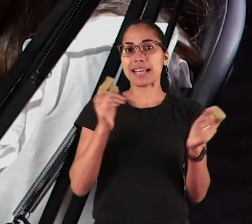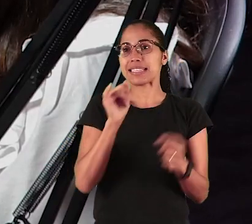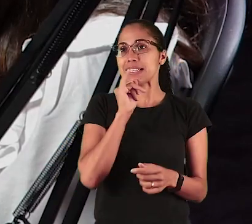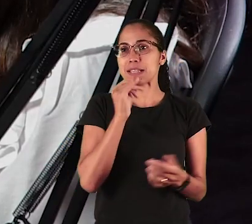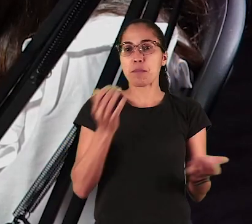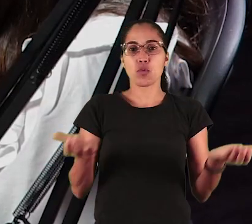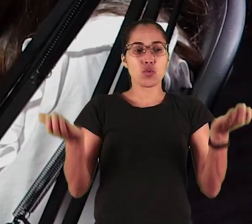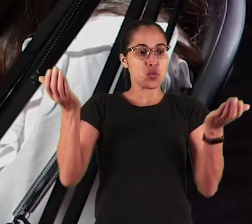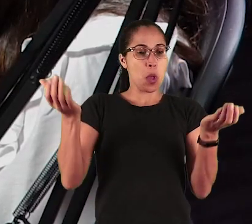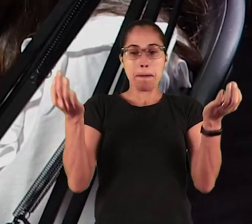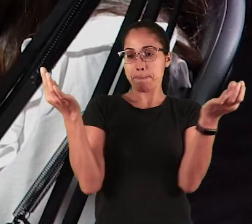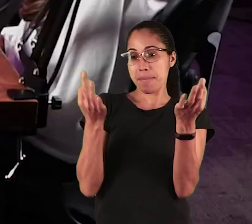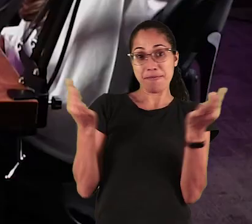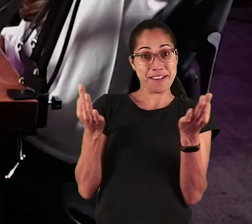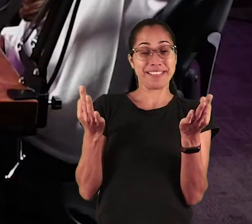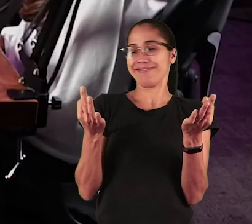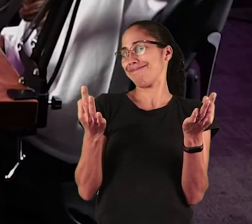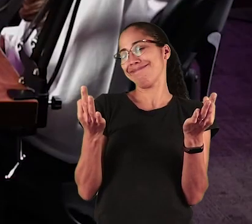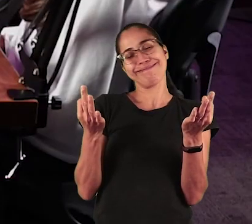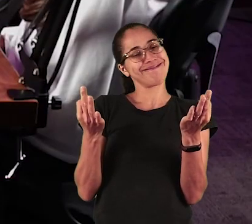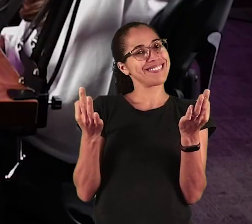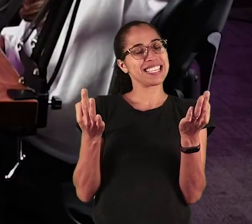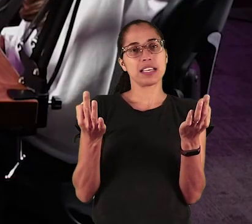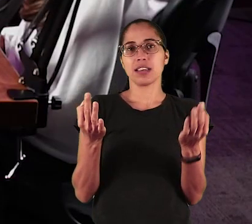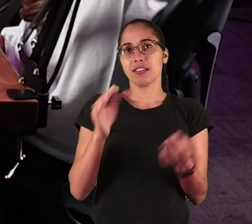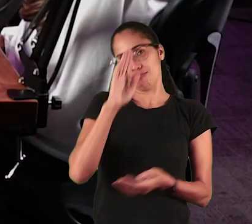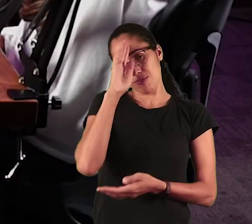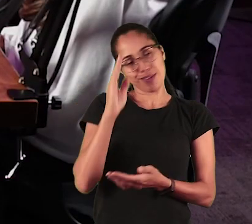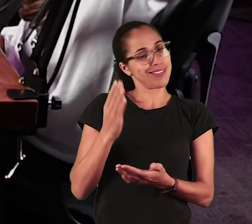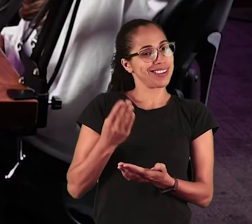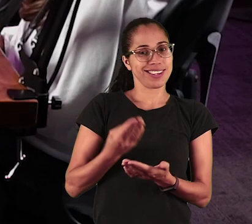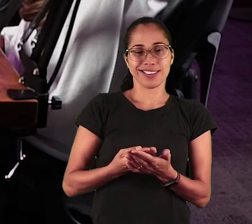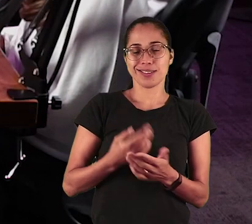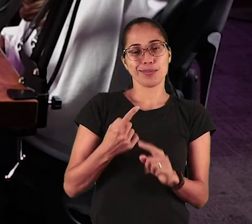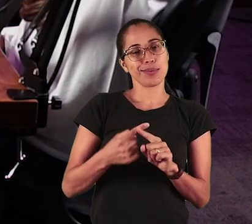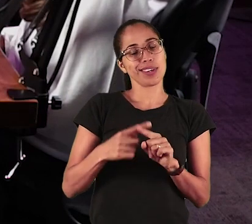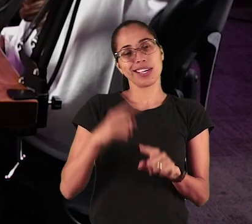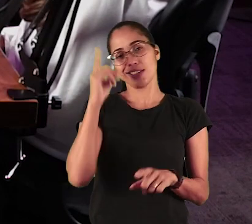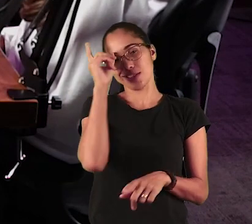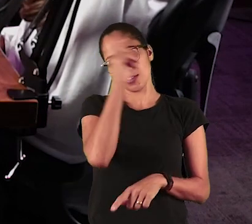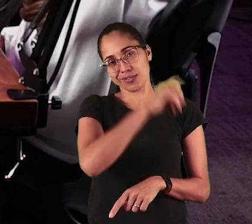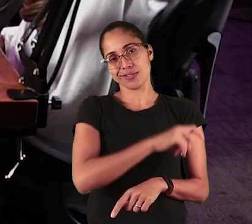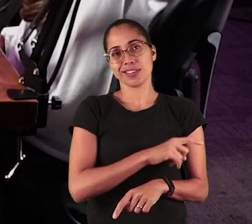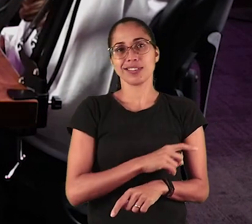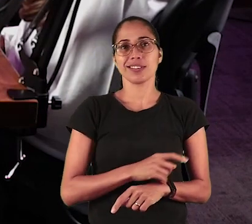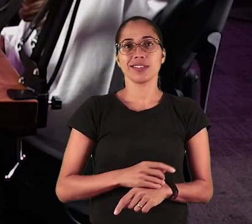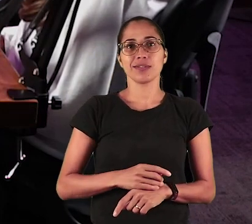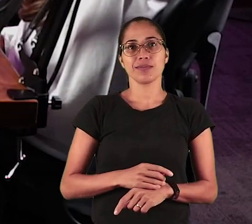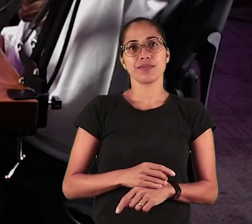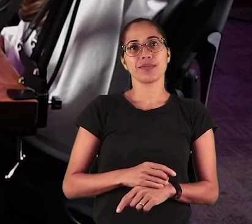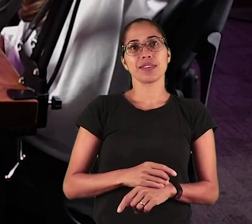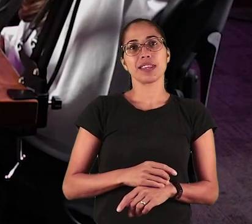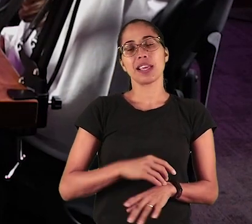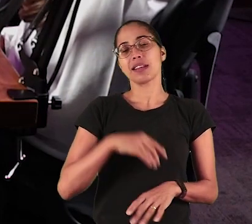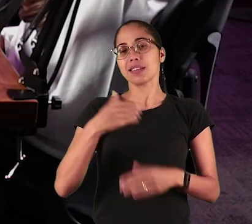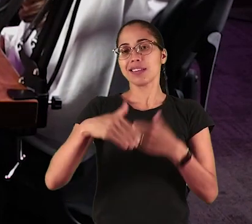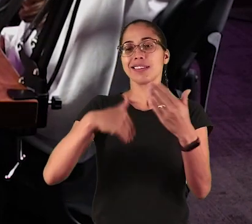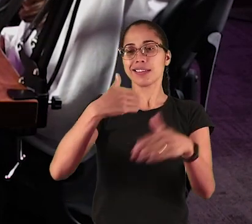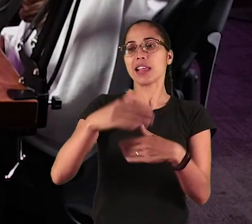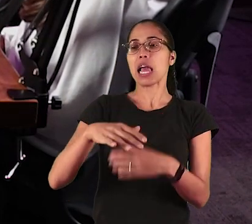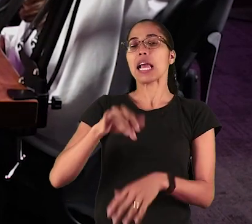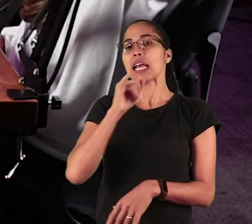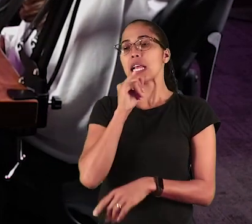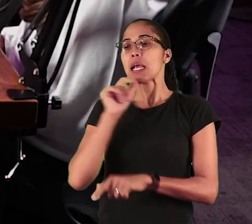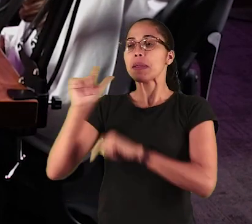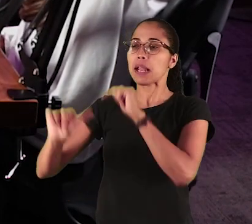vão estar rodando perfeitamente todo o tempo todo quem fala que consegue fazer isso eu não acredito porque eu acho que realmente é muito difícil e vira e mexe você vai estar em débito